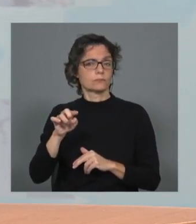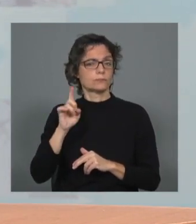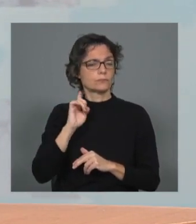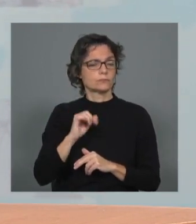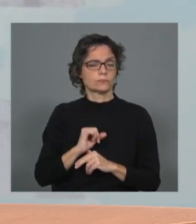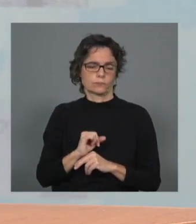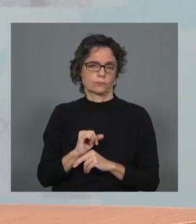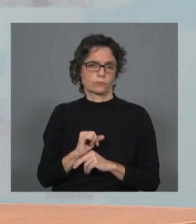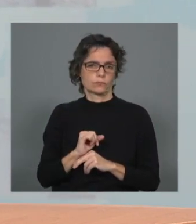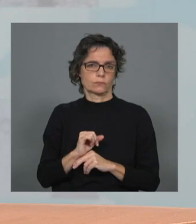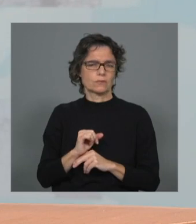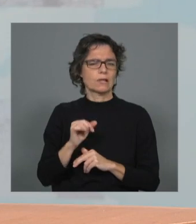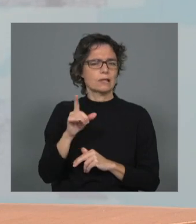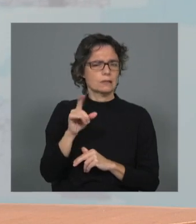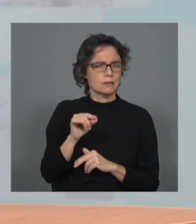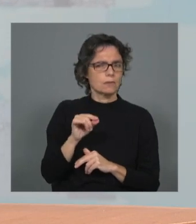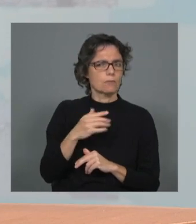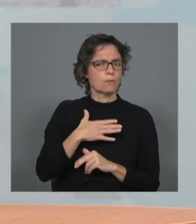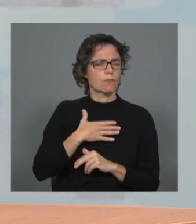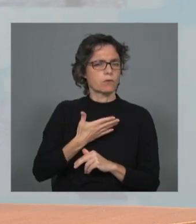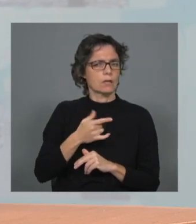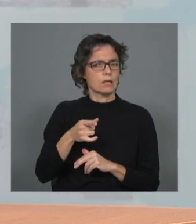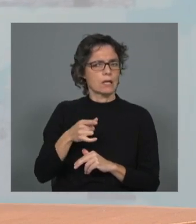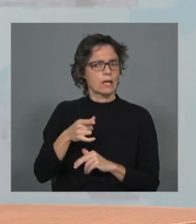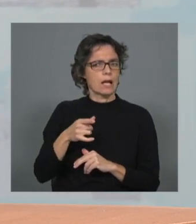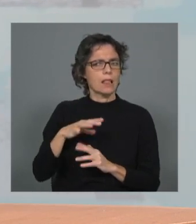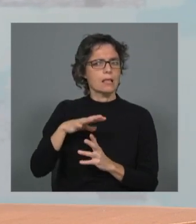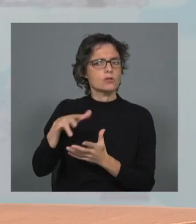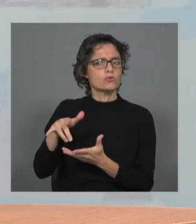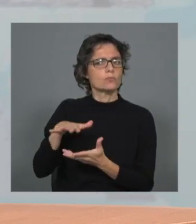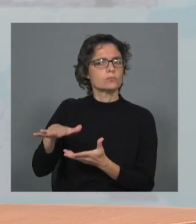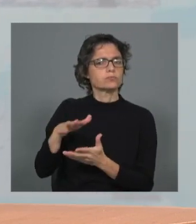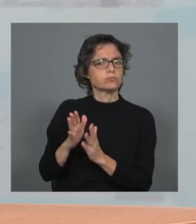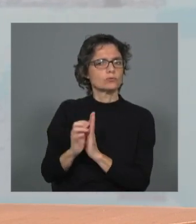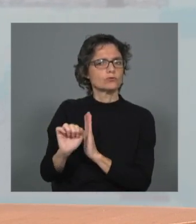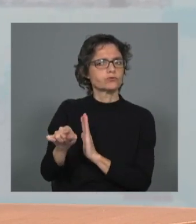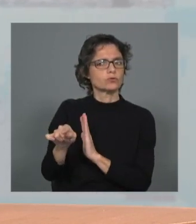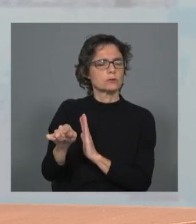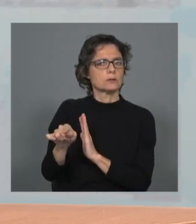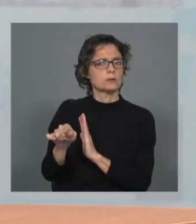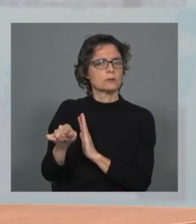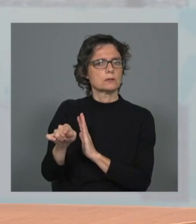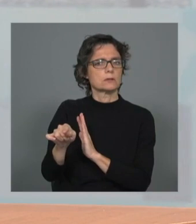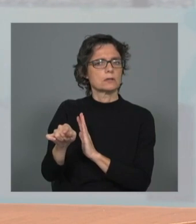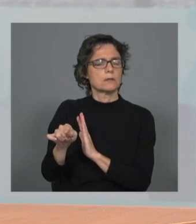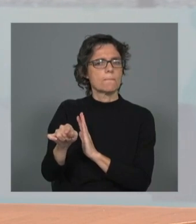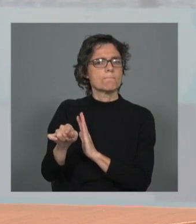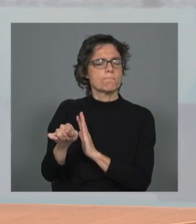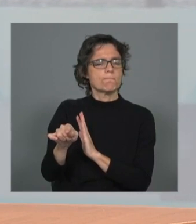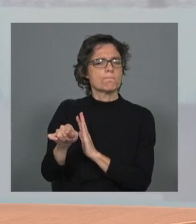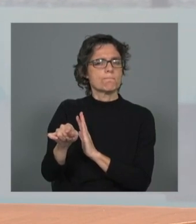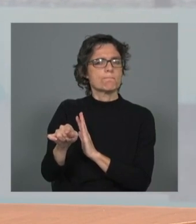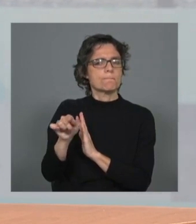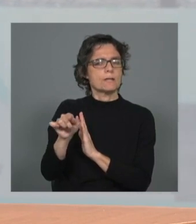outras tendências dentro do mundo ortodoxo, que aliás foram muito mediatizadas, pequenos episódios nestes últimos dias, que são